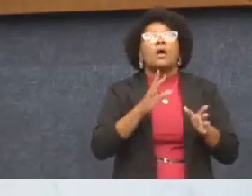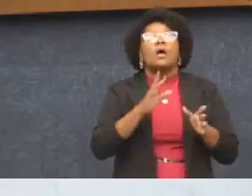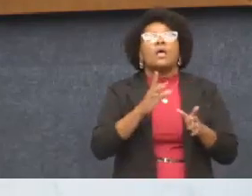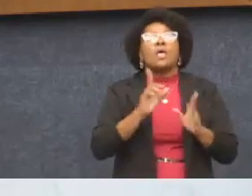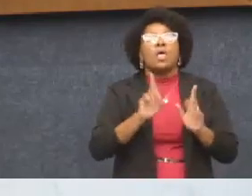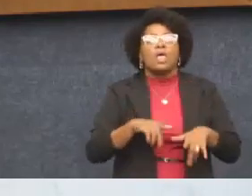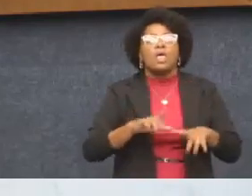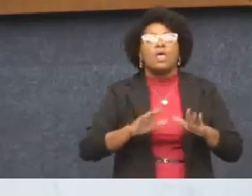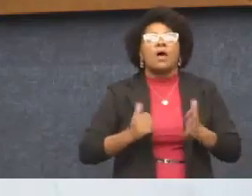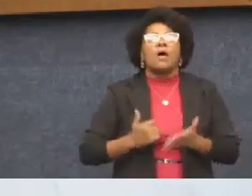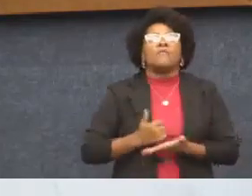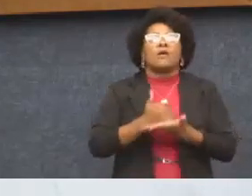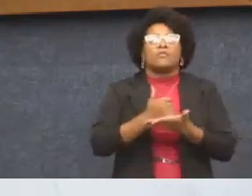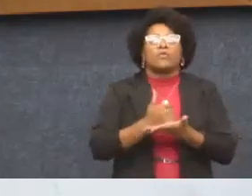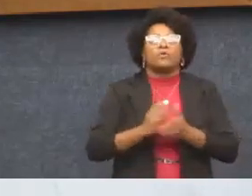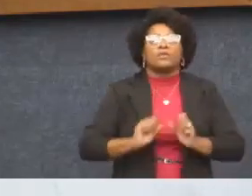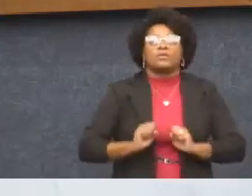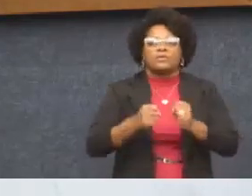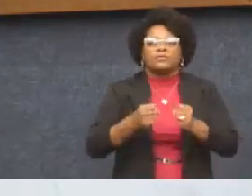Consumidor, pela aprovação.